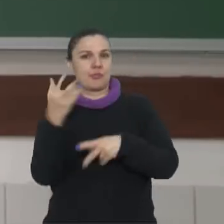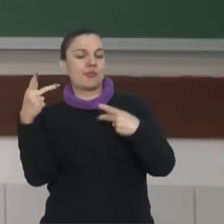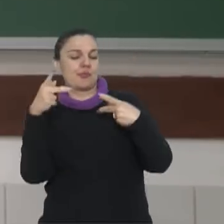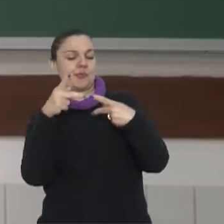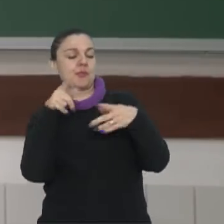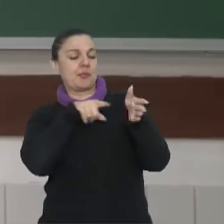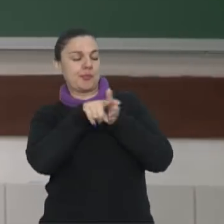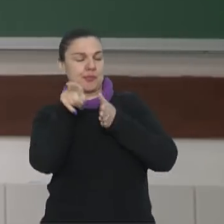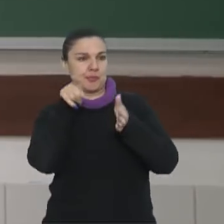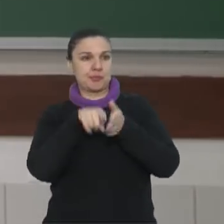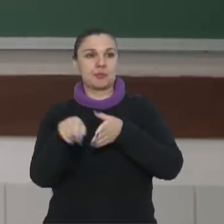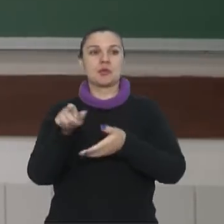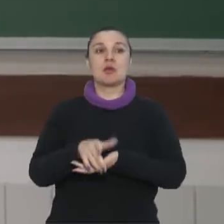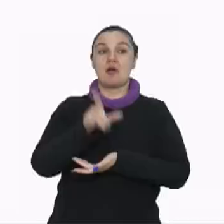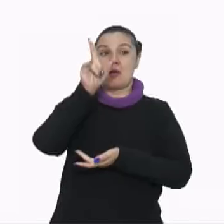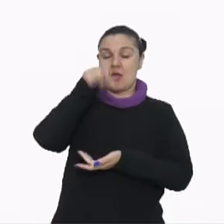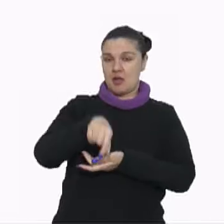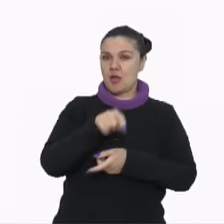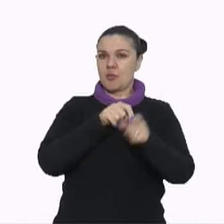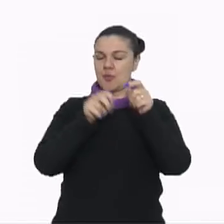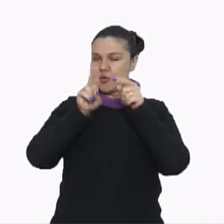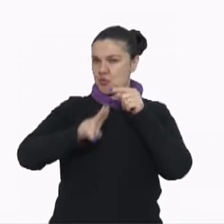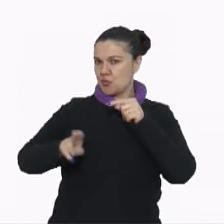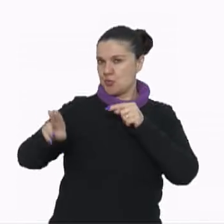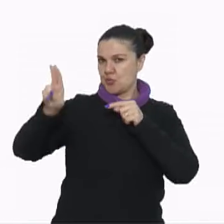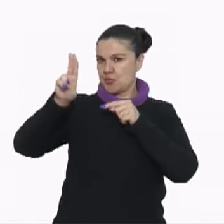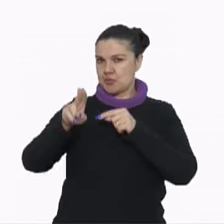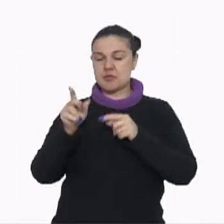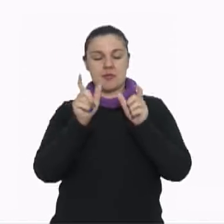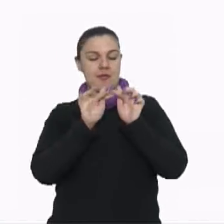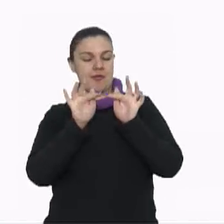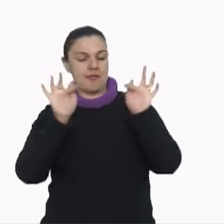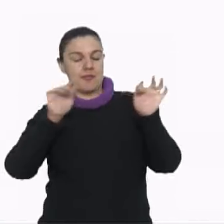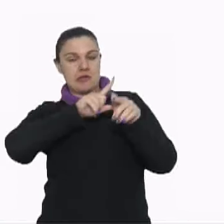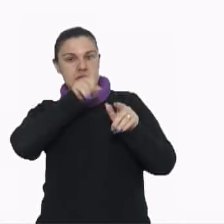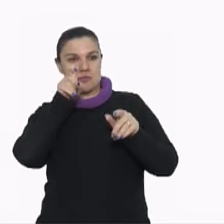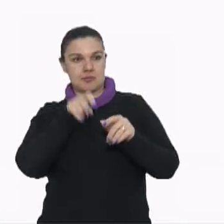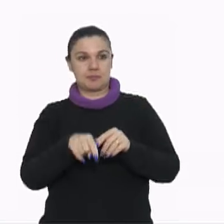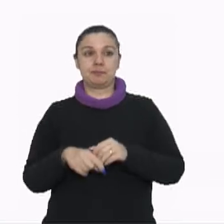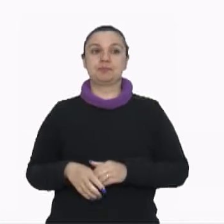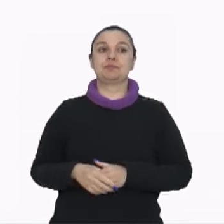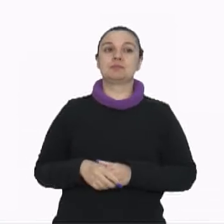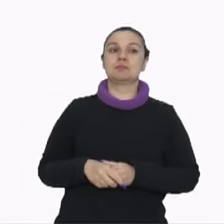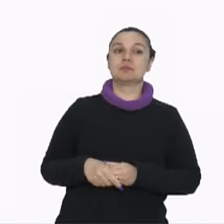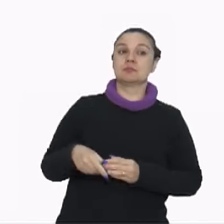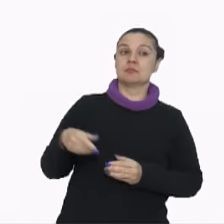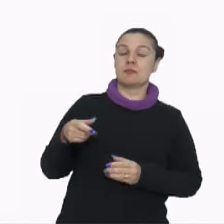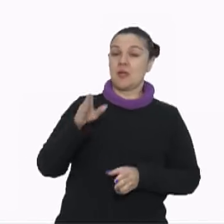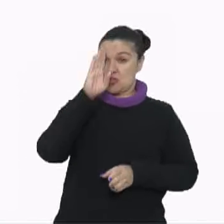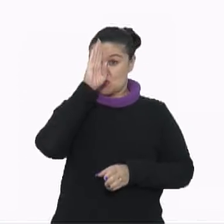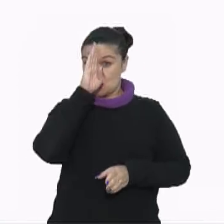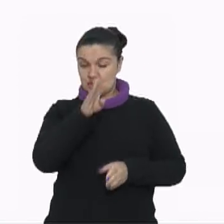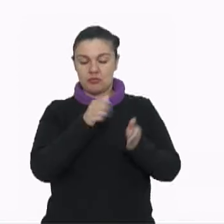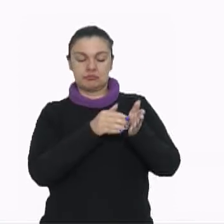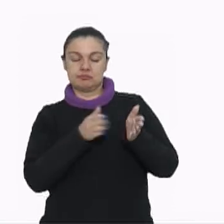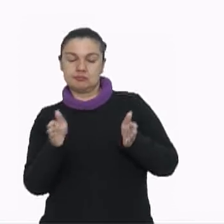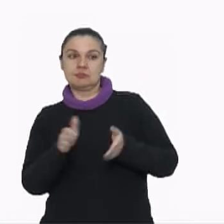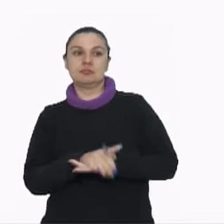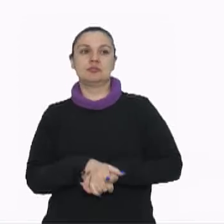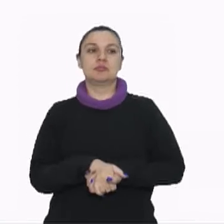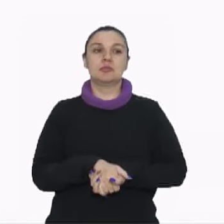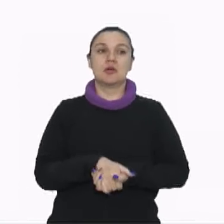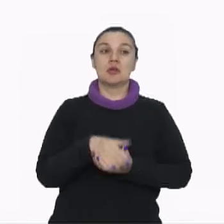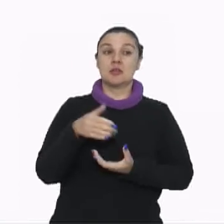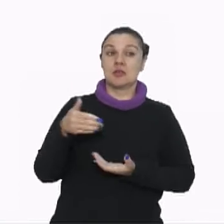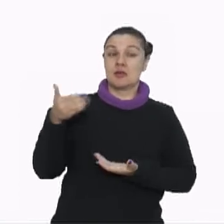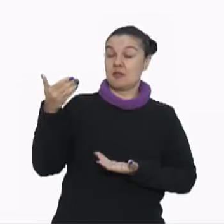que perguntam. São pronomes que podem ser empregados em orações interrogativas, diretas ou indiretas. Os